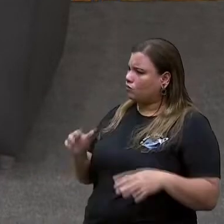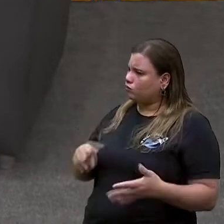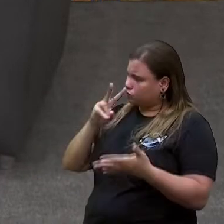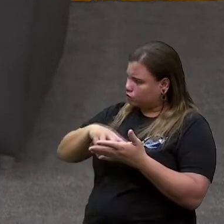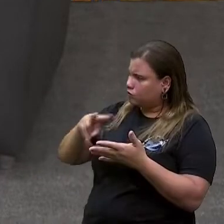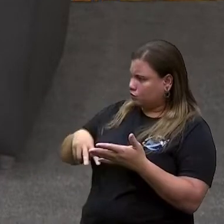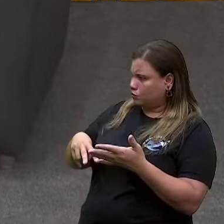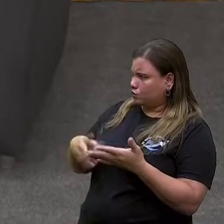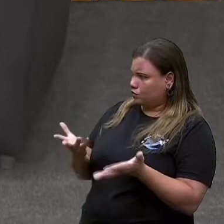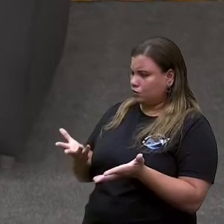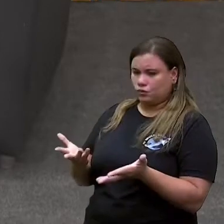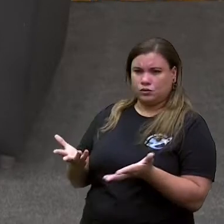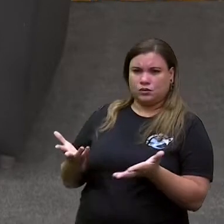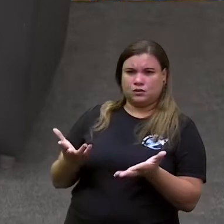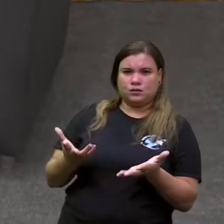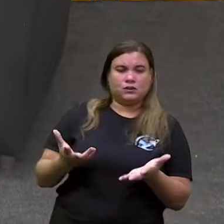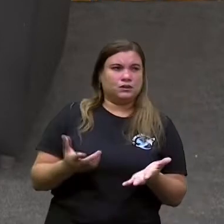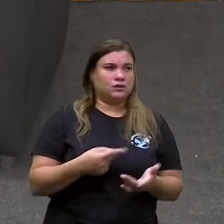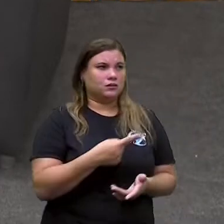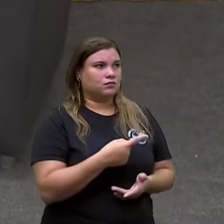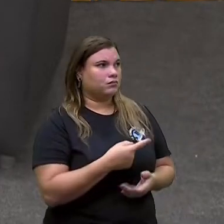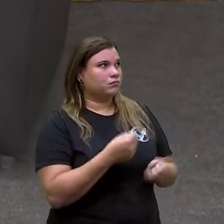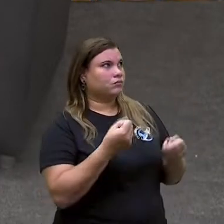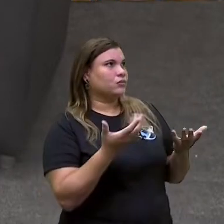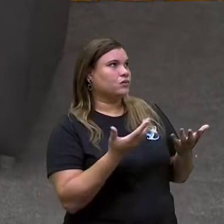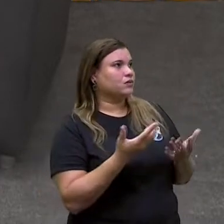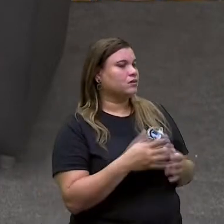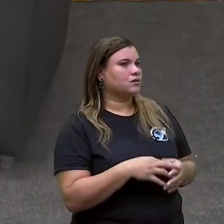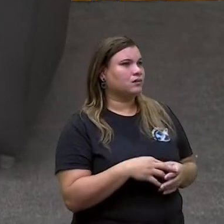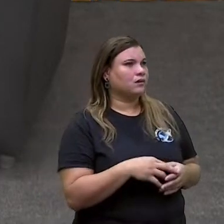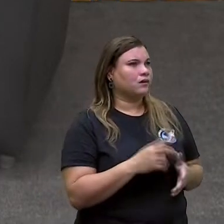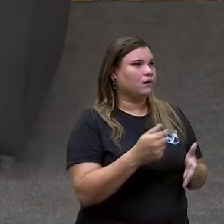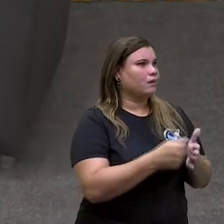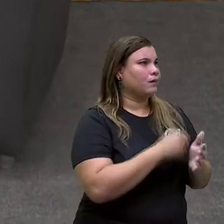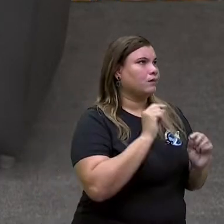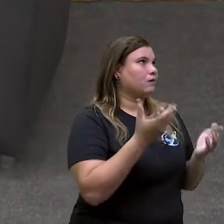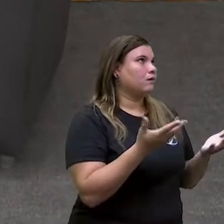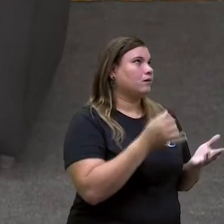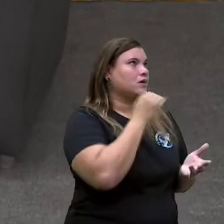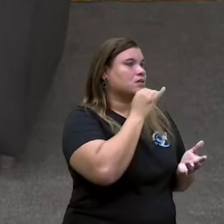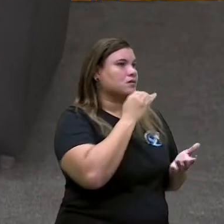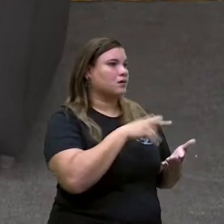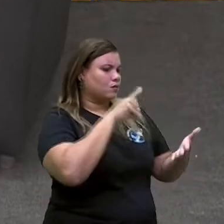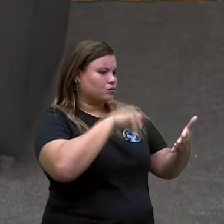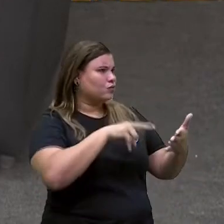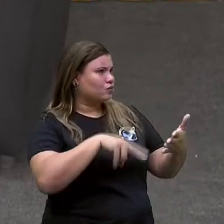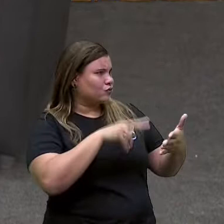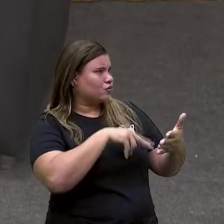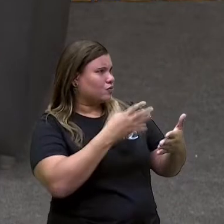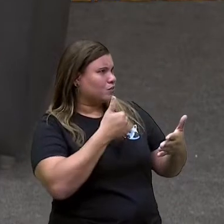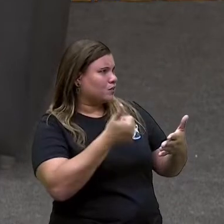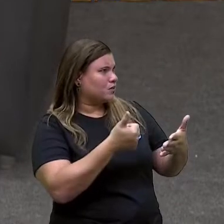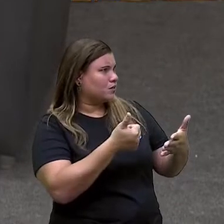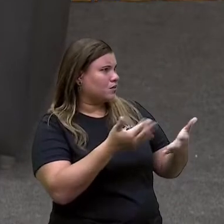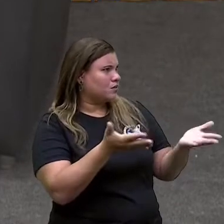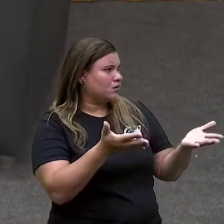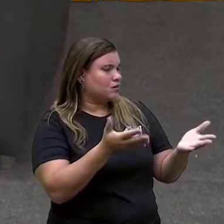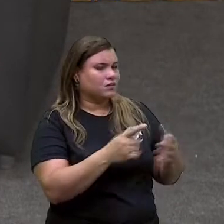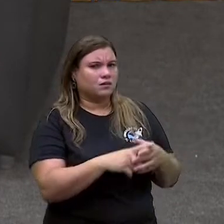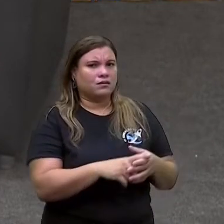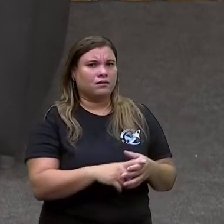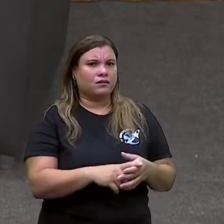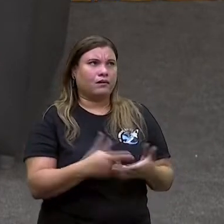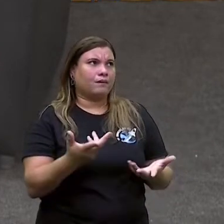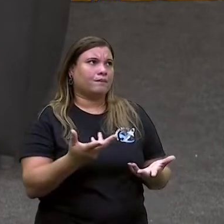de ler um pouquinho? Ah, olha, uma coisa que eu gosto de fazer, tem feito comigo, não só na leitura. De vez em quando, eu me